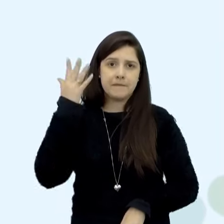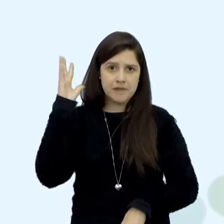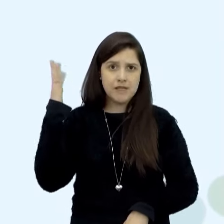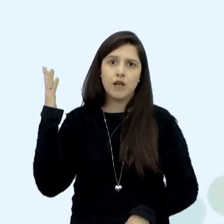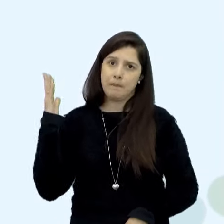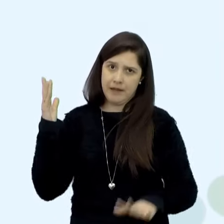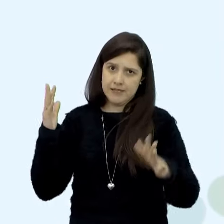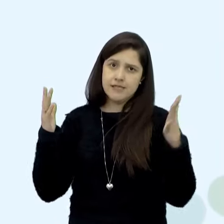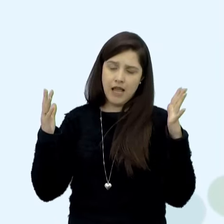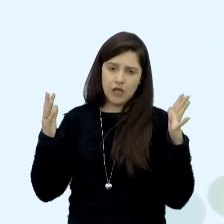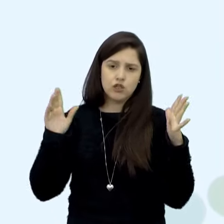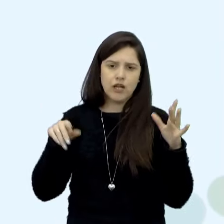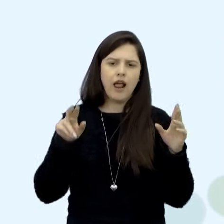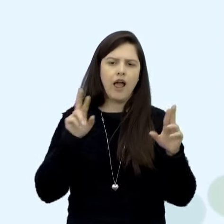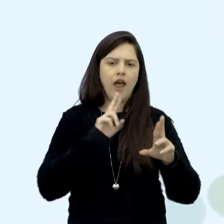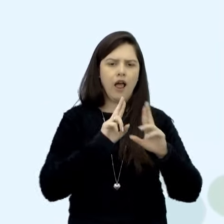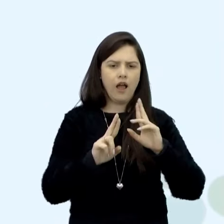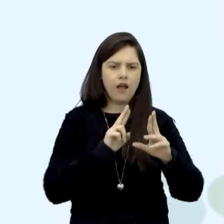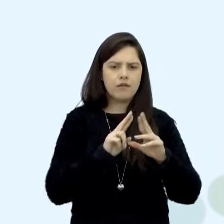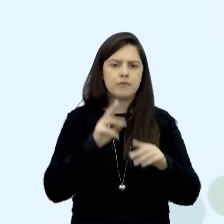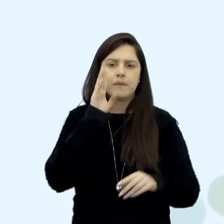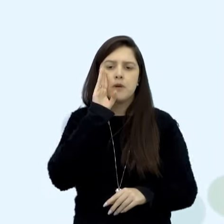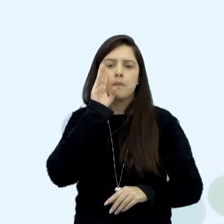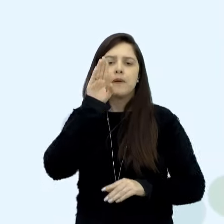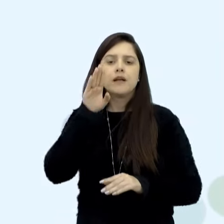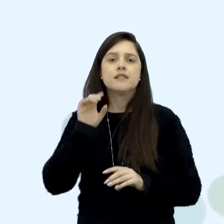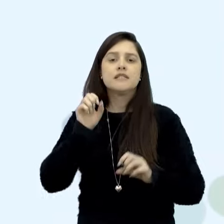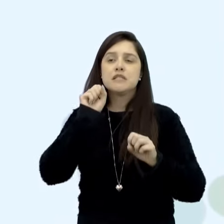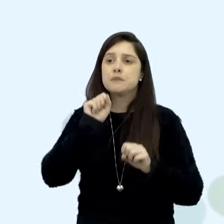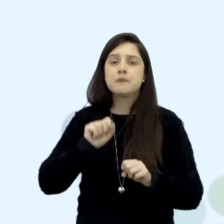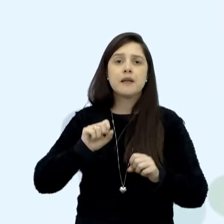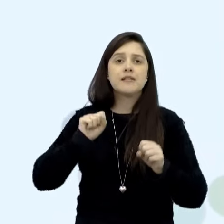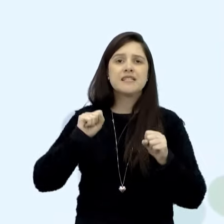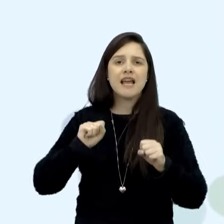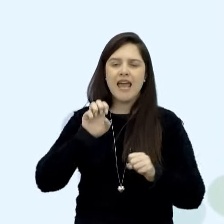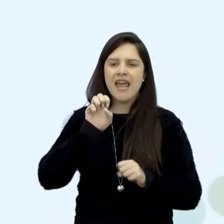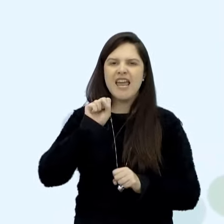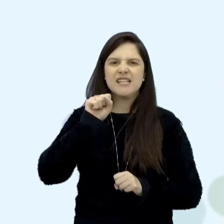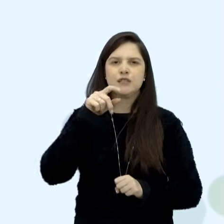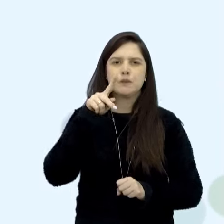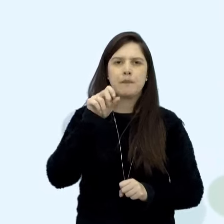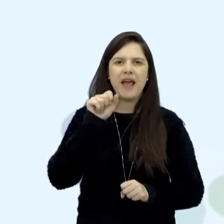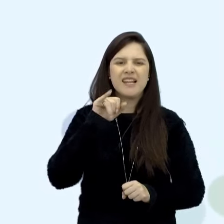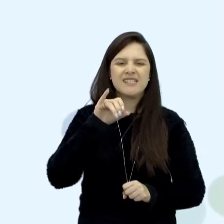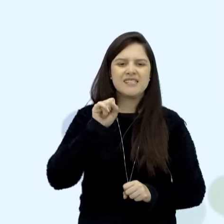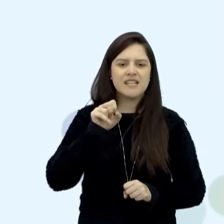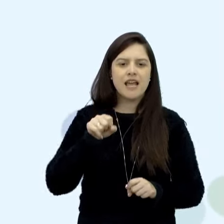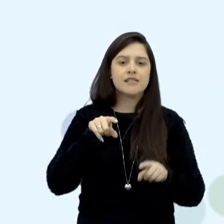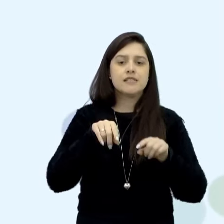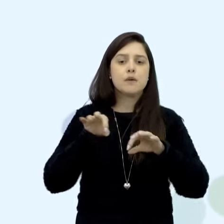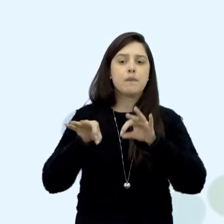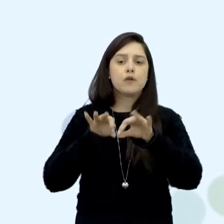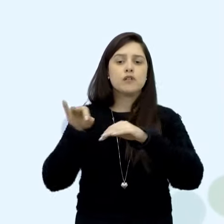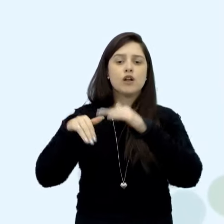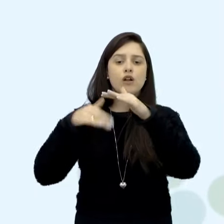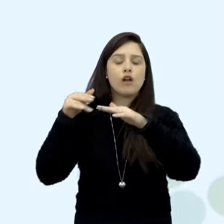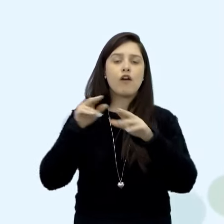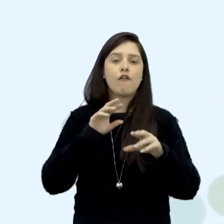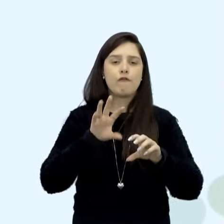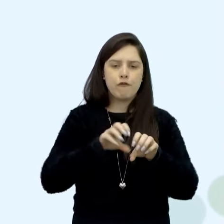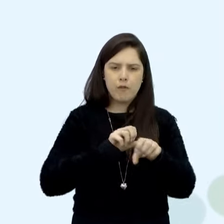a paisagem está relacionada principalmente a padrões espaciais e processos formados